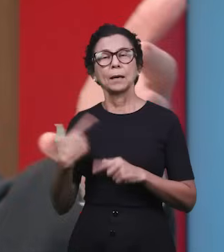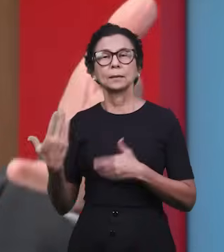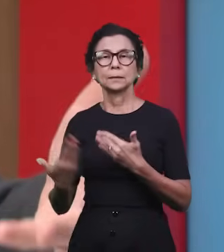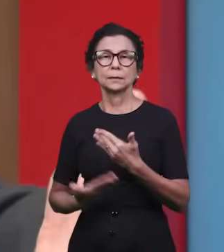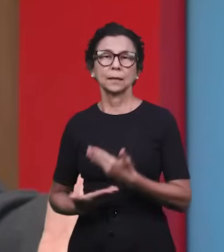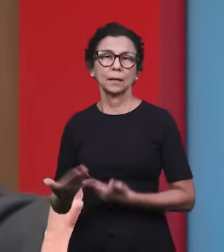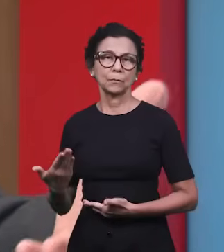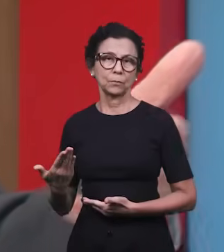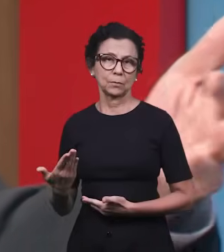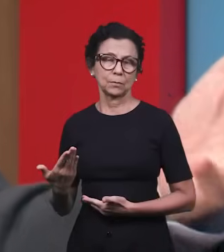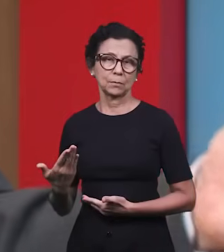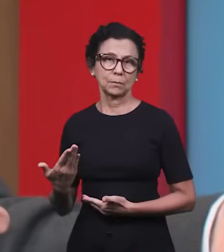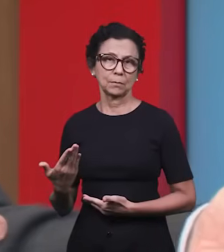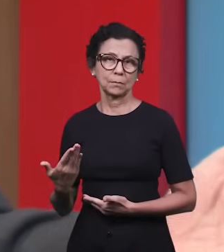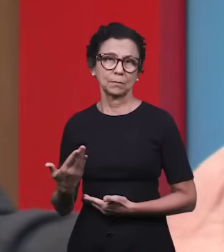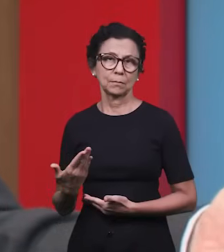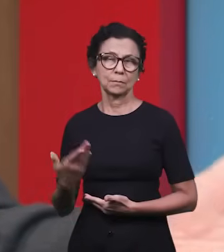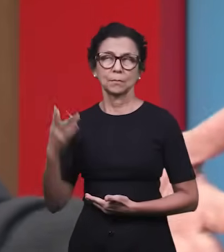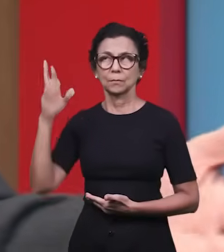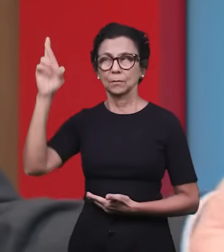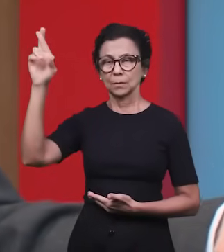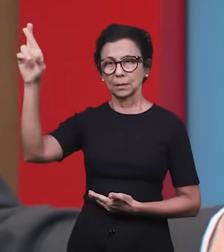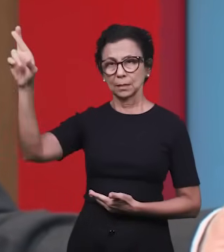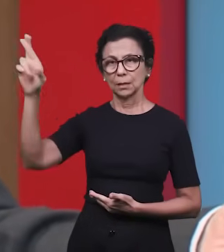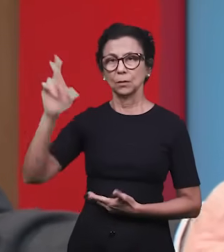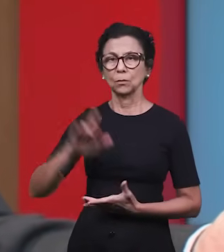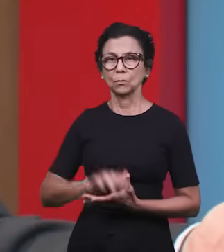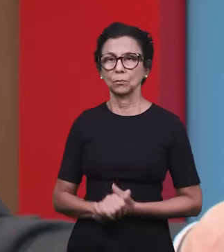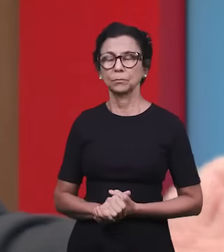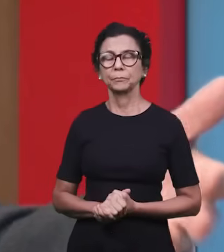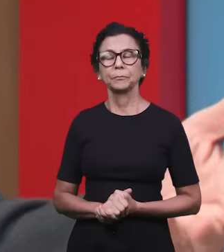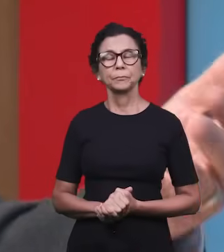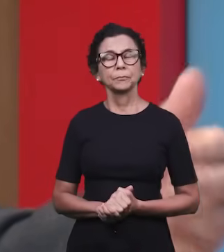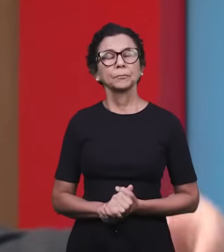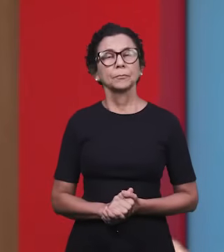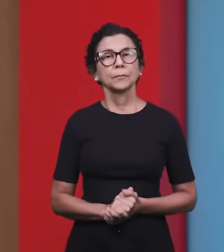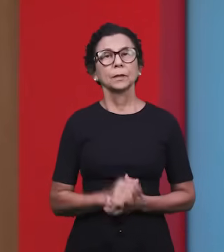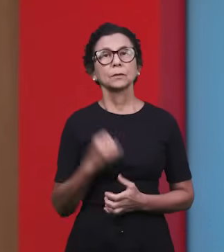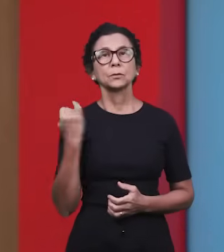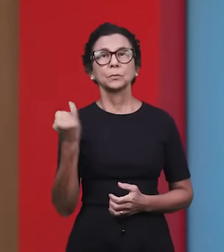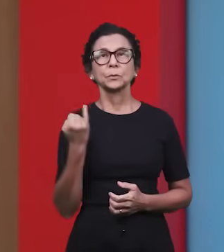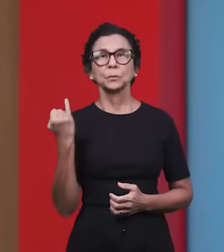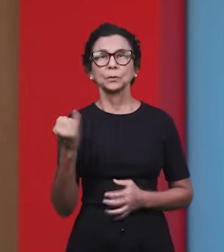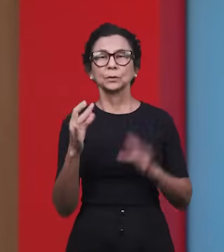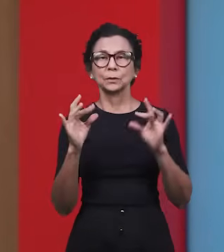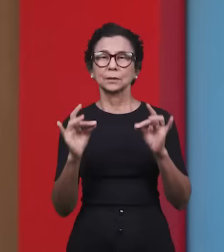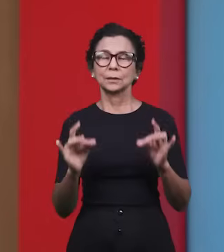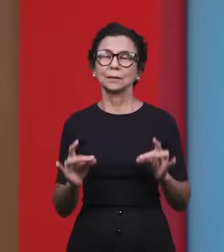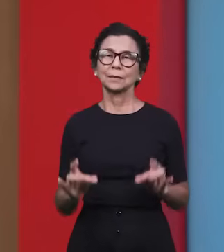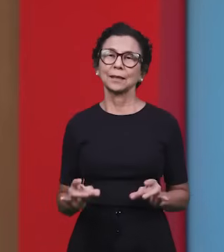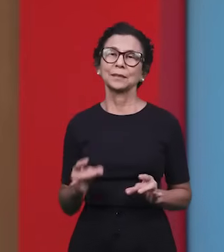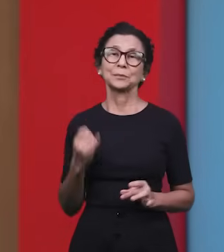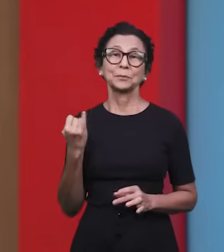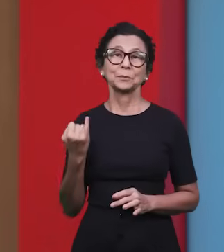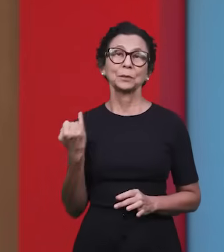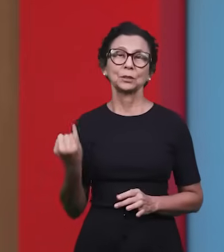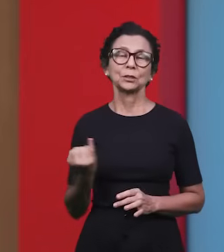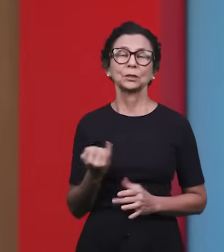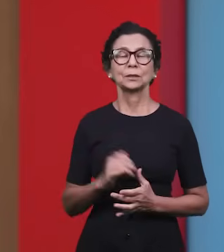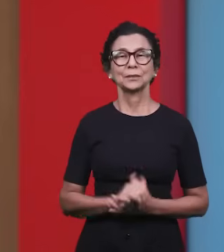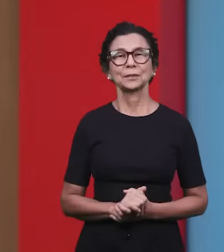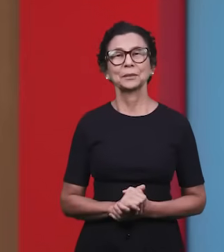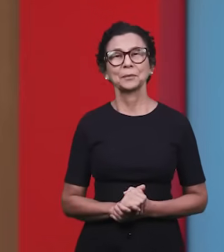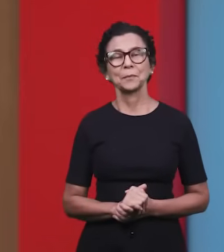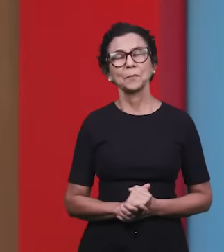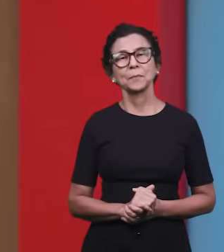viúvas, famílias, ou seja, a igreja em si. Eu acho isso muito importante, esse detalhezinho é muito importante. Aquele